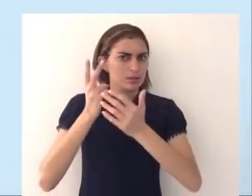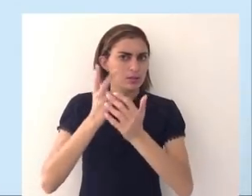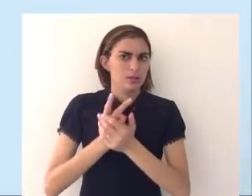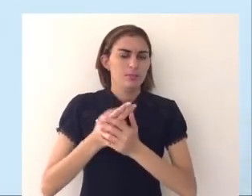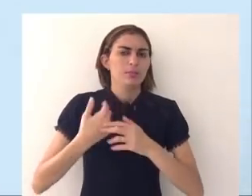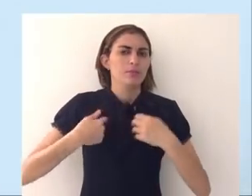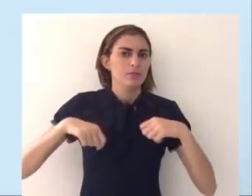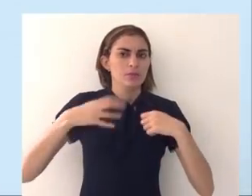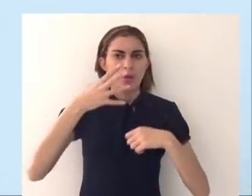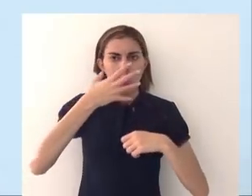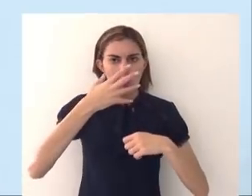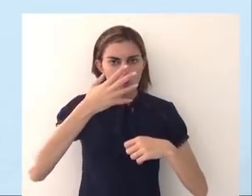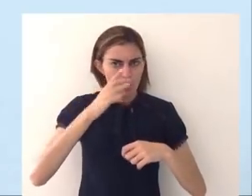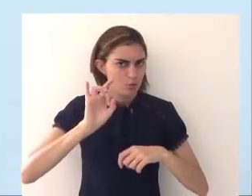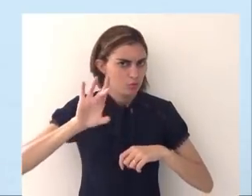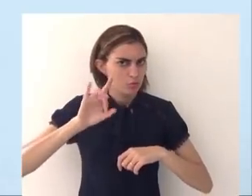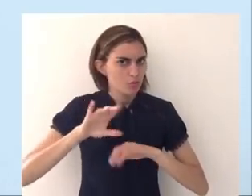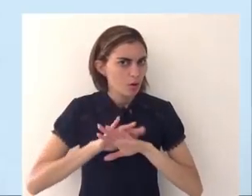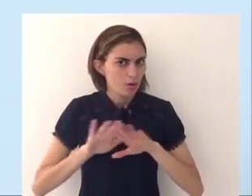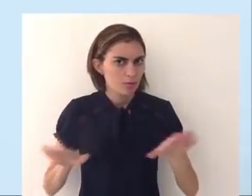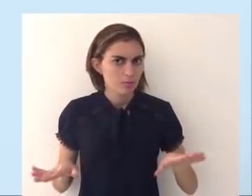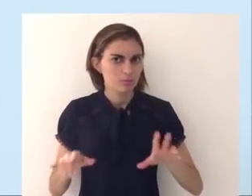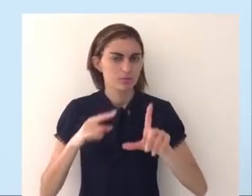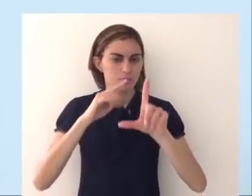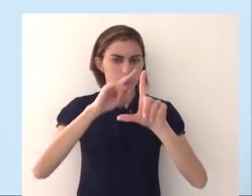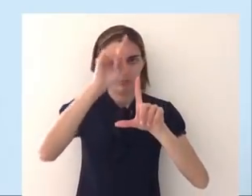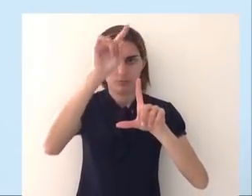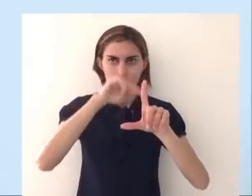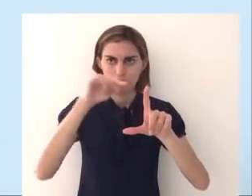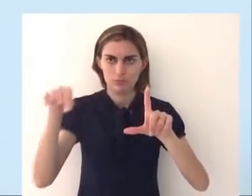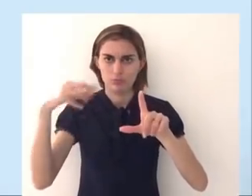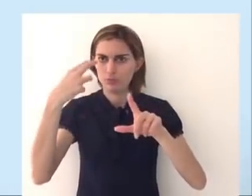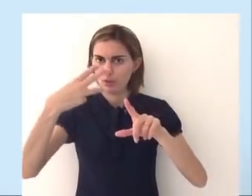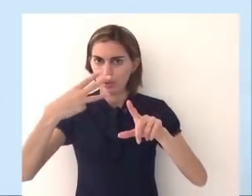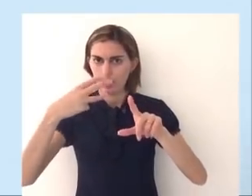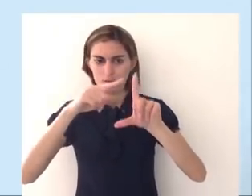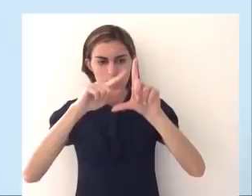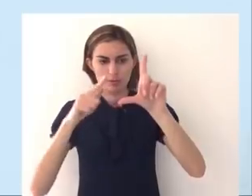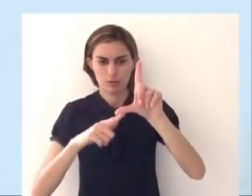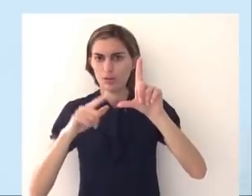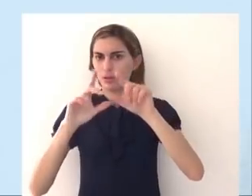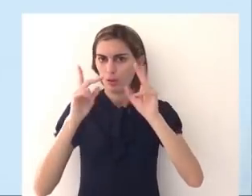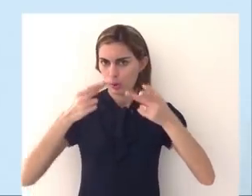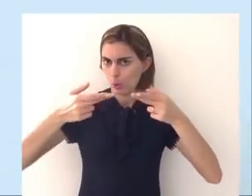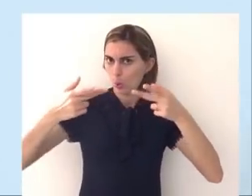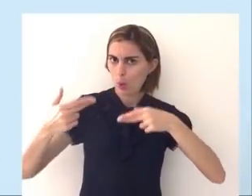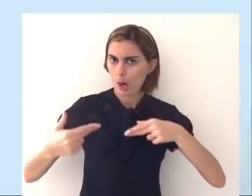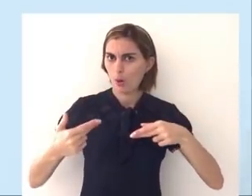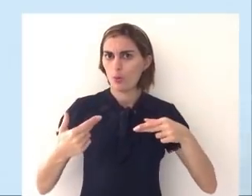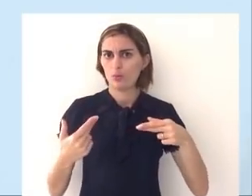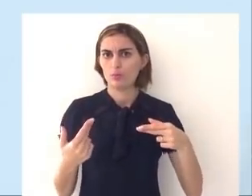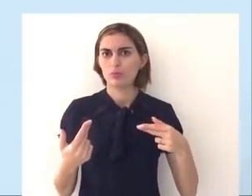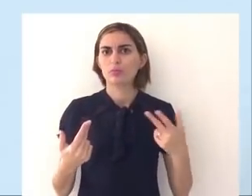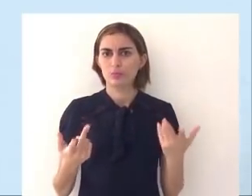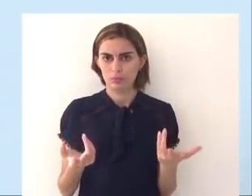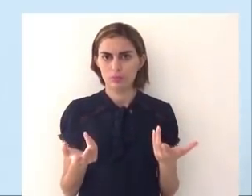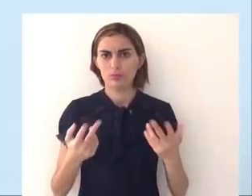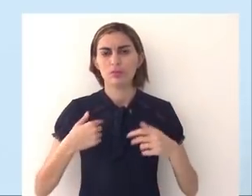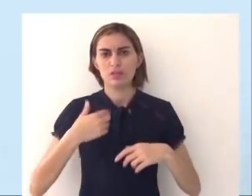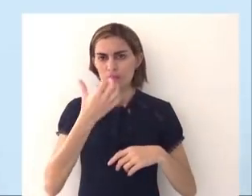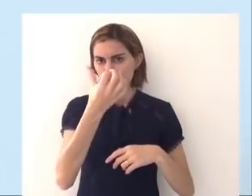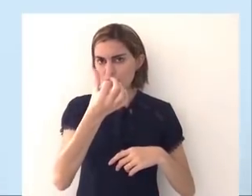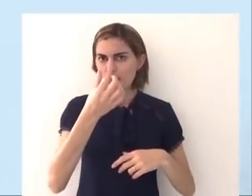sempre a gente vai ter que observar só isso? Eu tenho que olhar os 3 lados e os 3 ângulos sempre de uma vez. Eu tenho que fazer